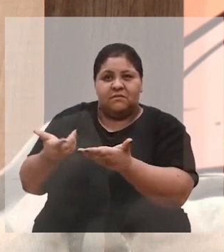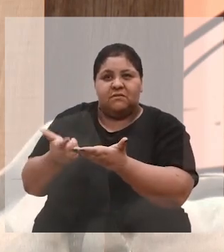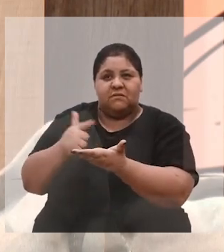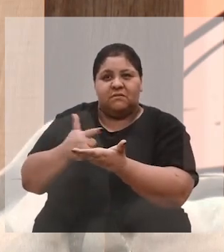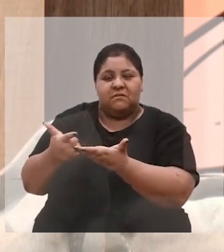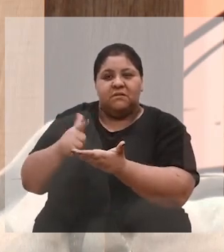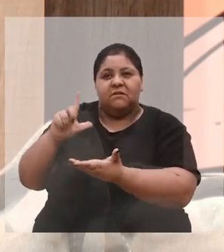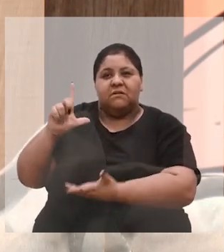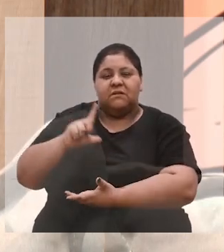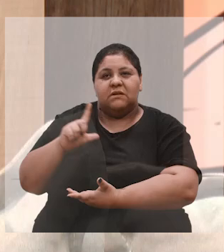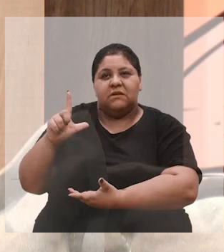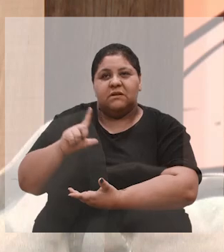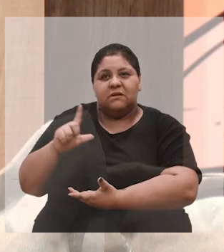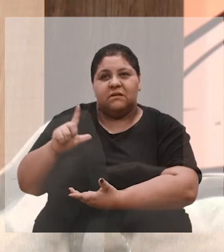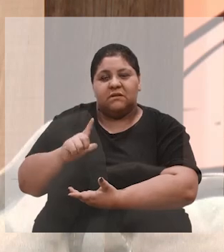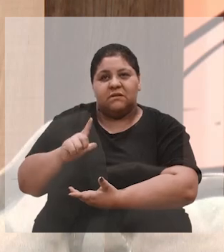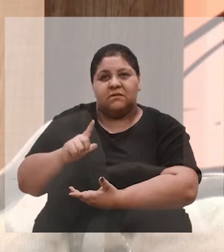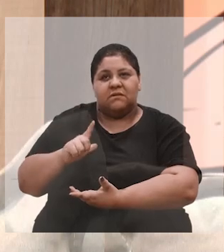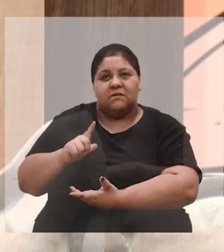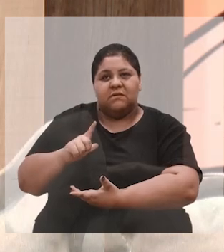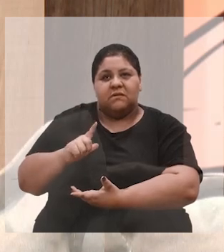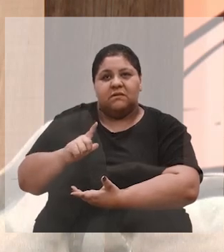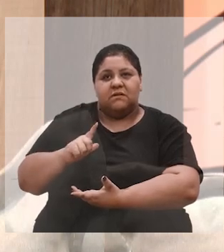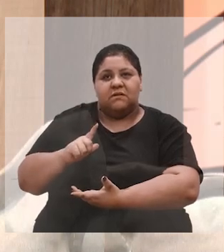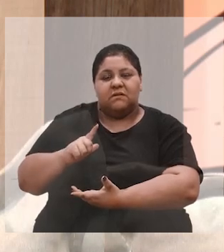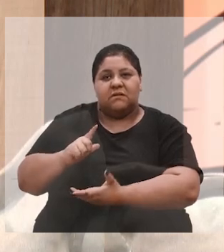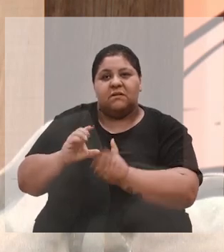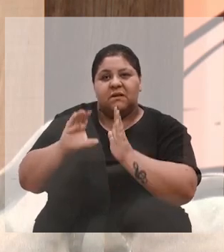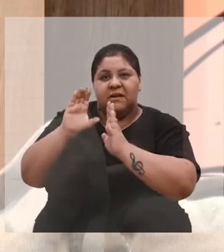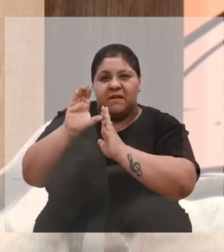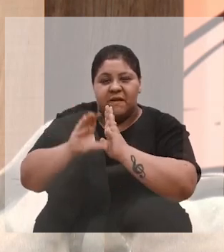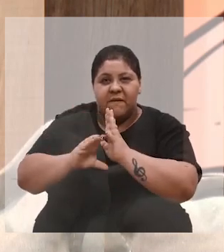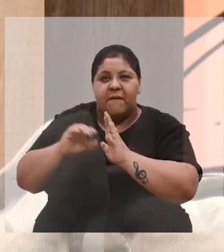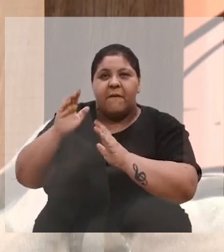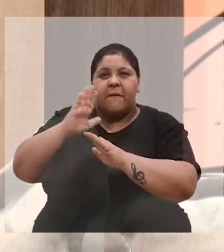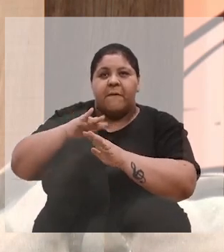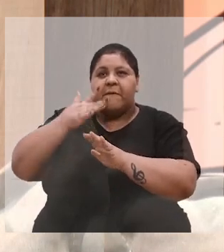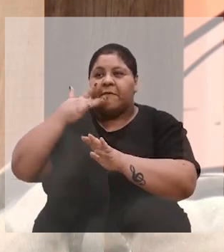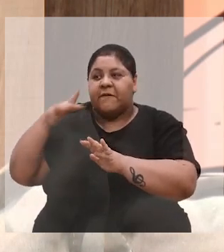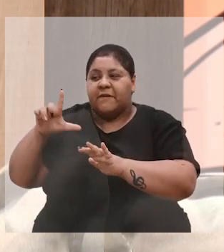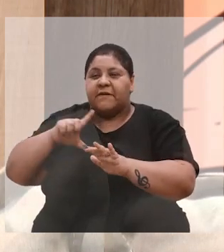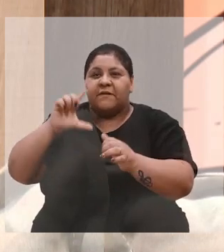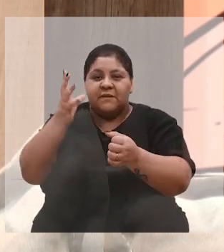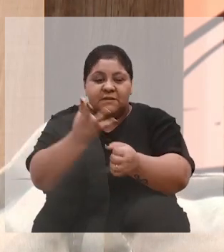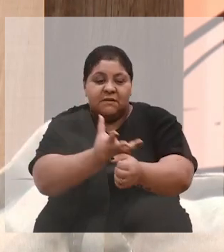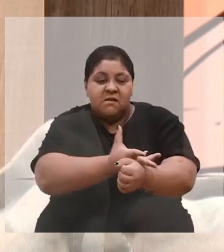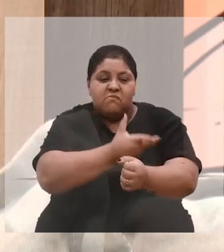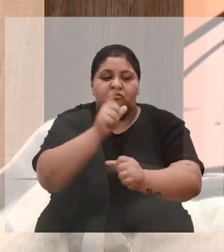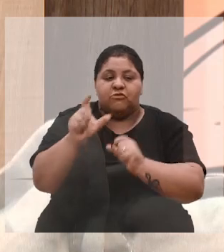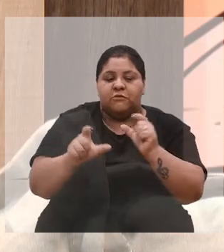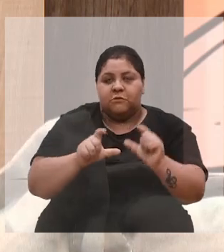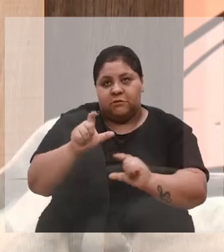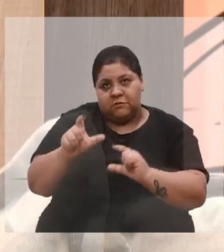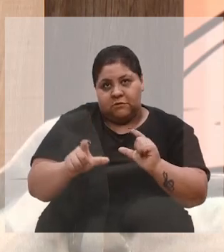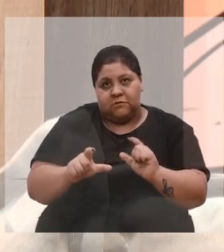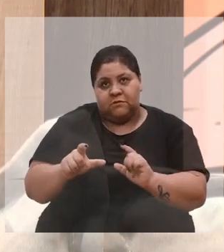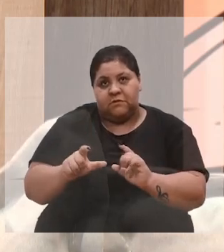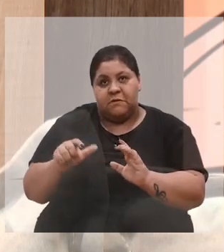já é um livro que tem, apesar de ser um conteúdo mais infantil, tem emocionado bastante as